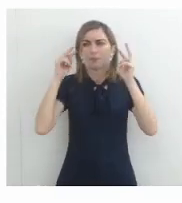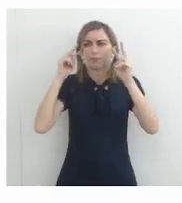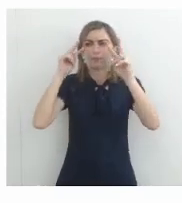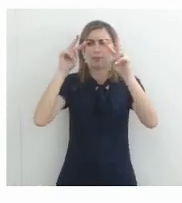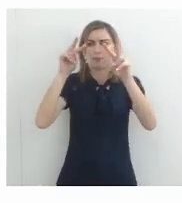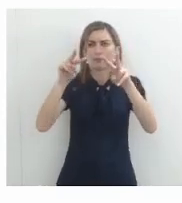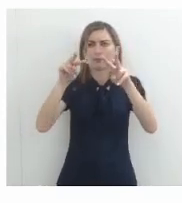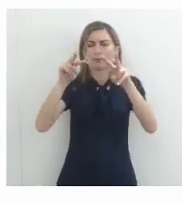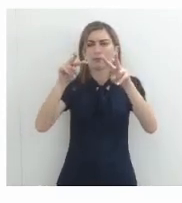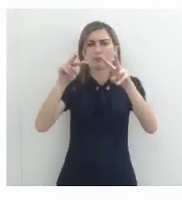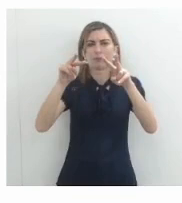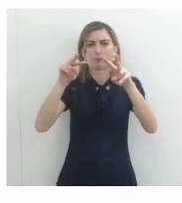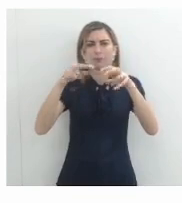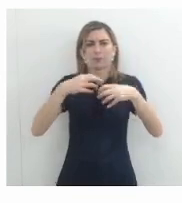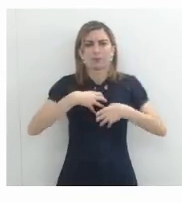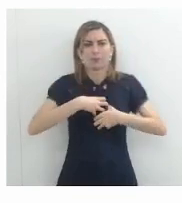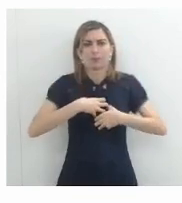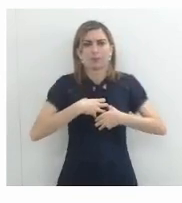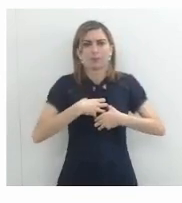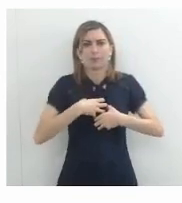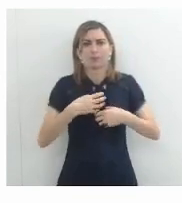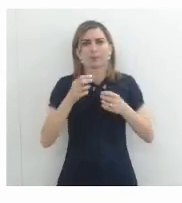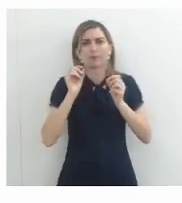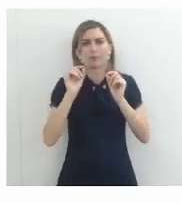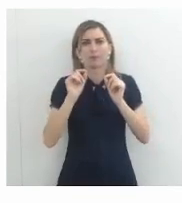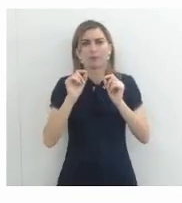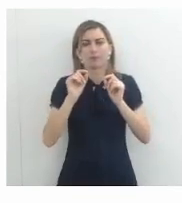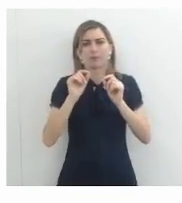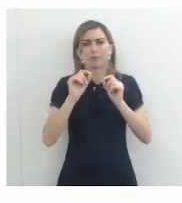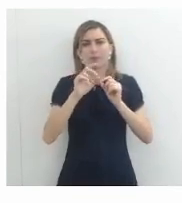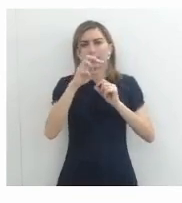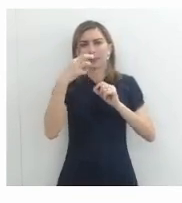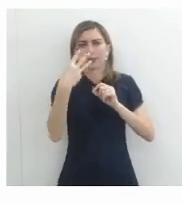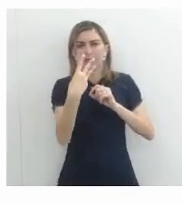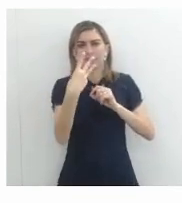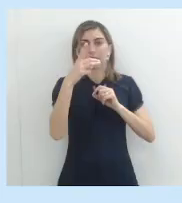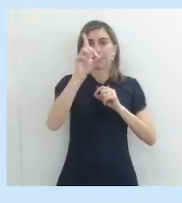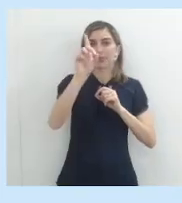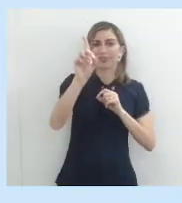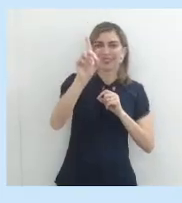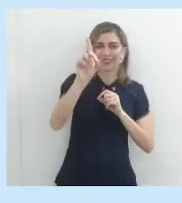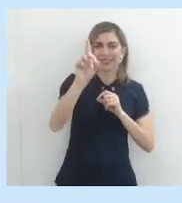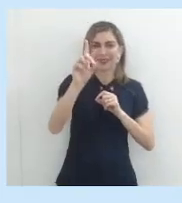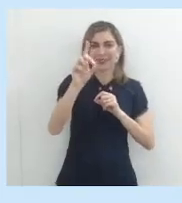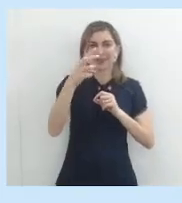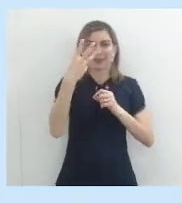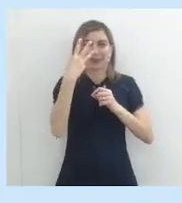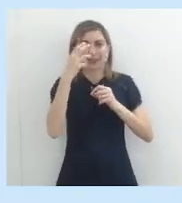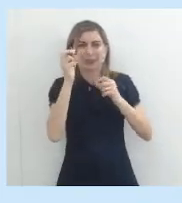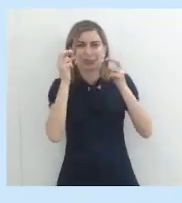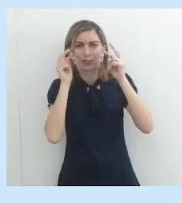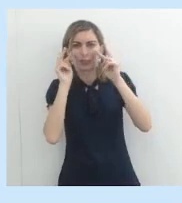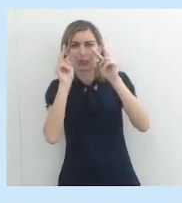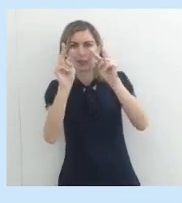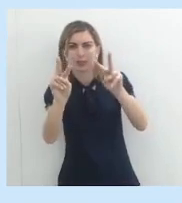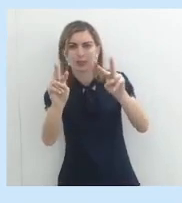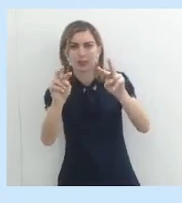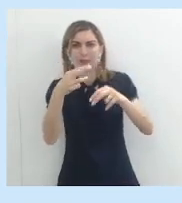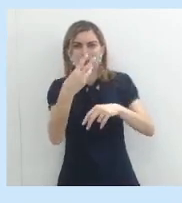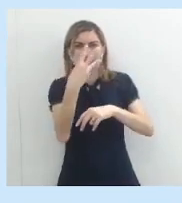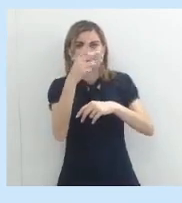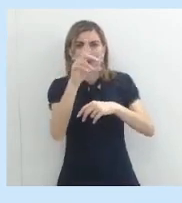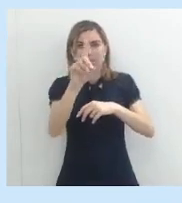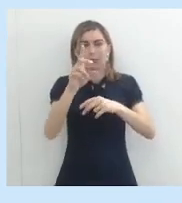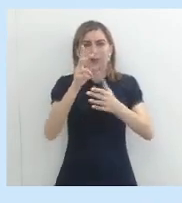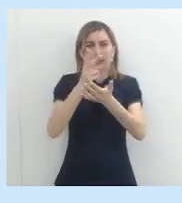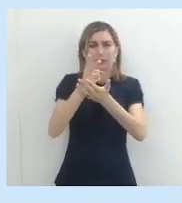de tridimensionalidade, né? É o que vai acontecer, por exemplo, no cinema 3D, né? Quem já viu o cinema 3D, né, a gente sempre